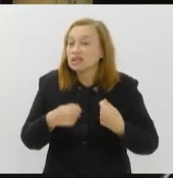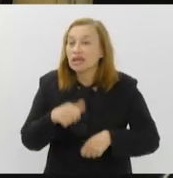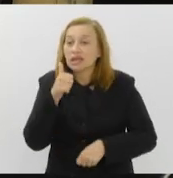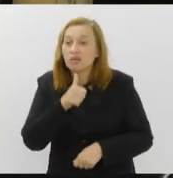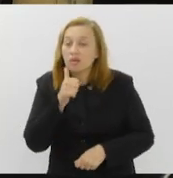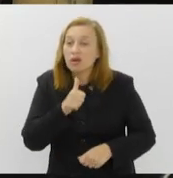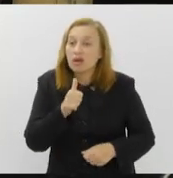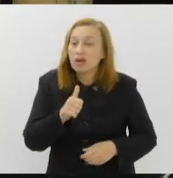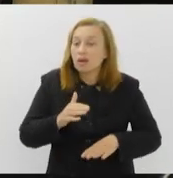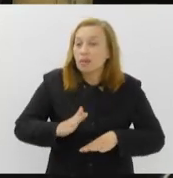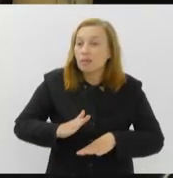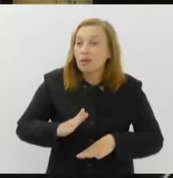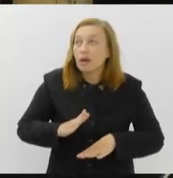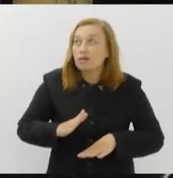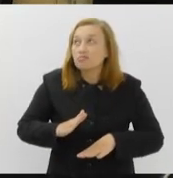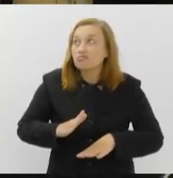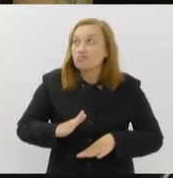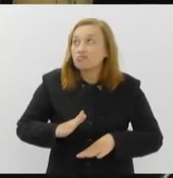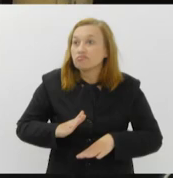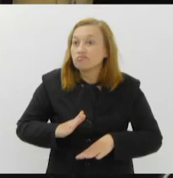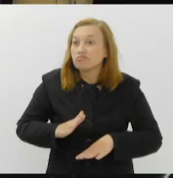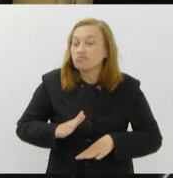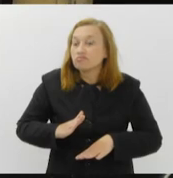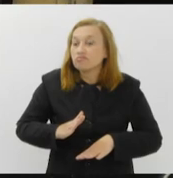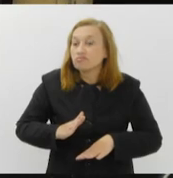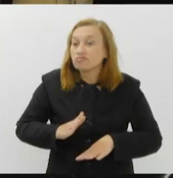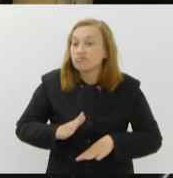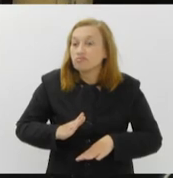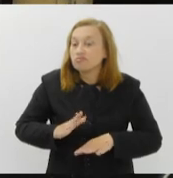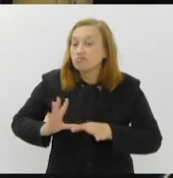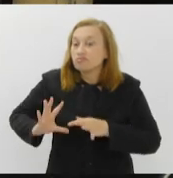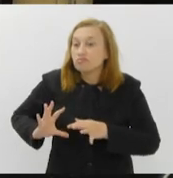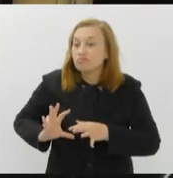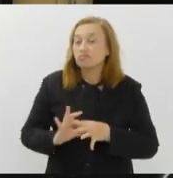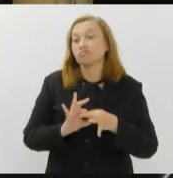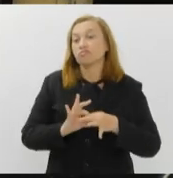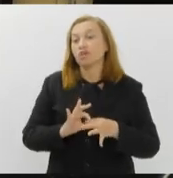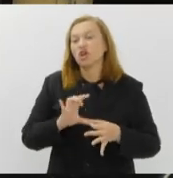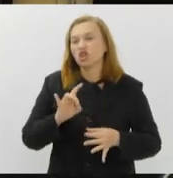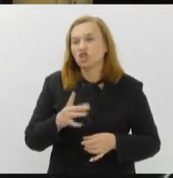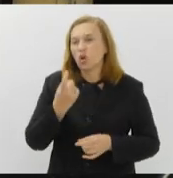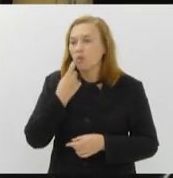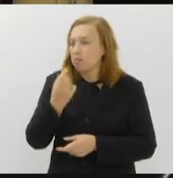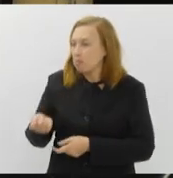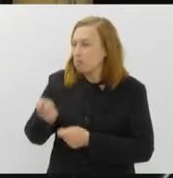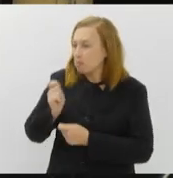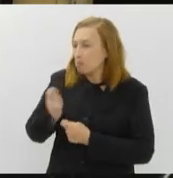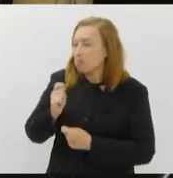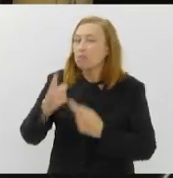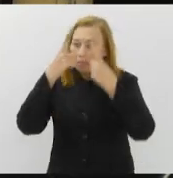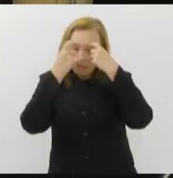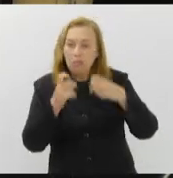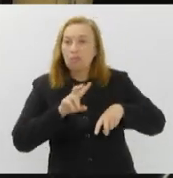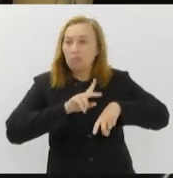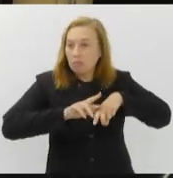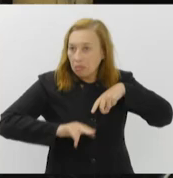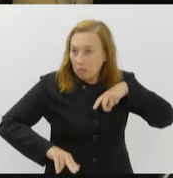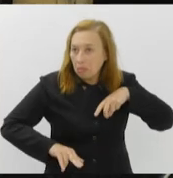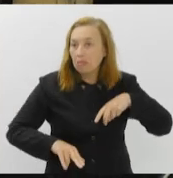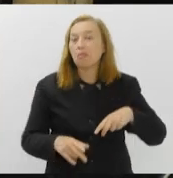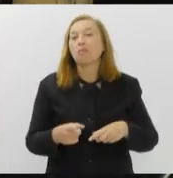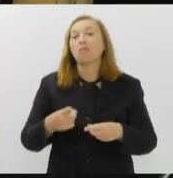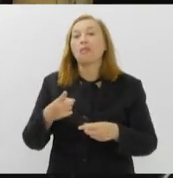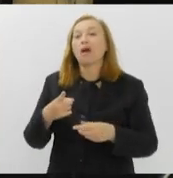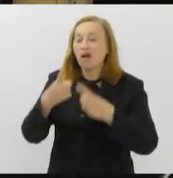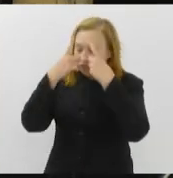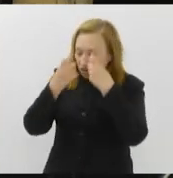para além, né, de algo ligado necessariamente somente à pesca. A gente entende a violência de gênero, a gente entende a violência doméstica,